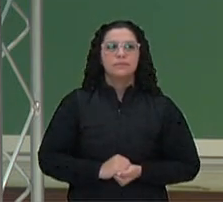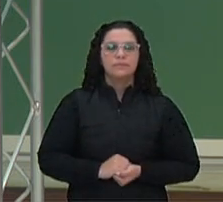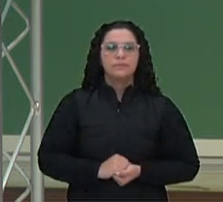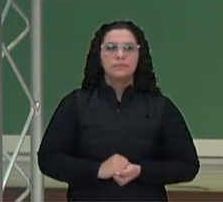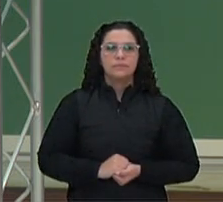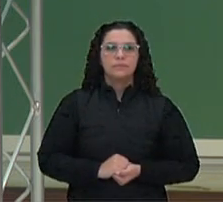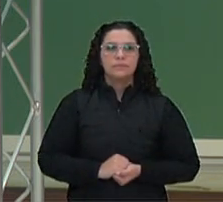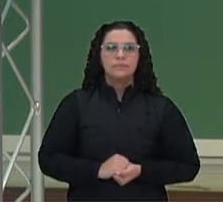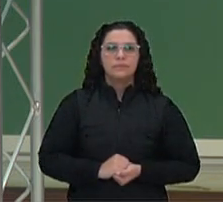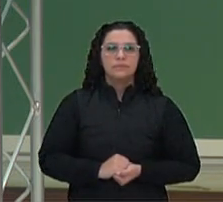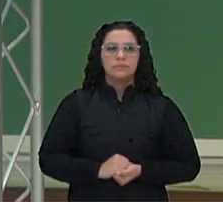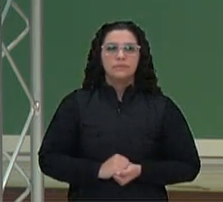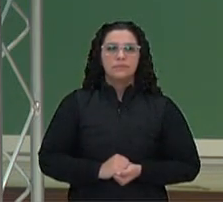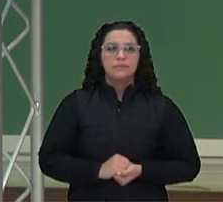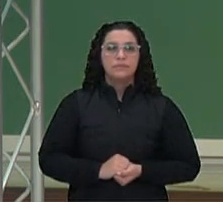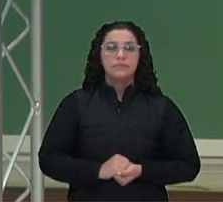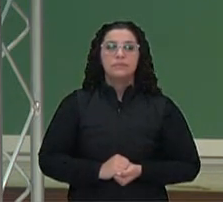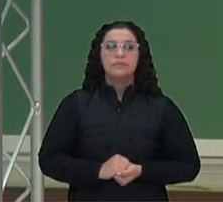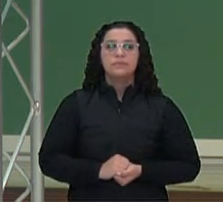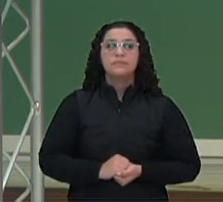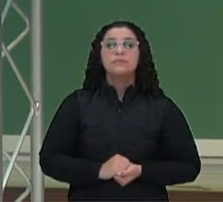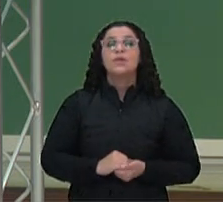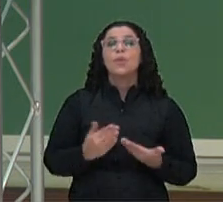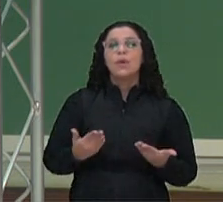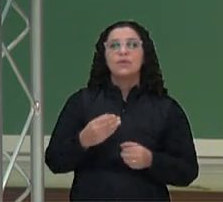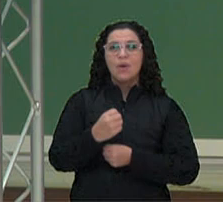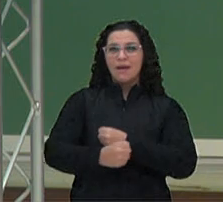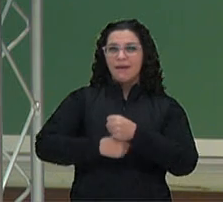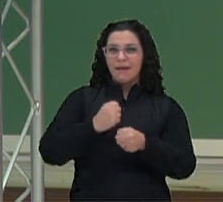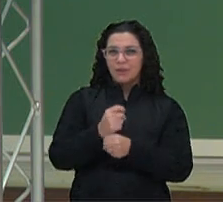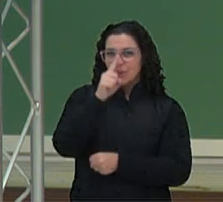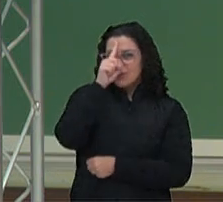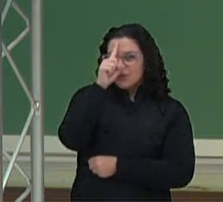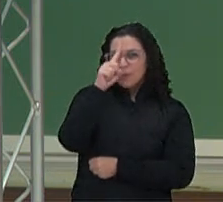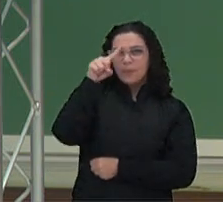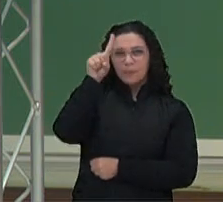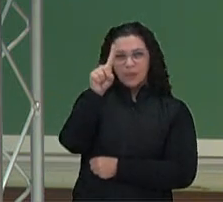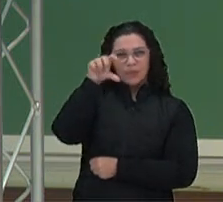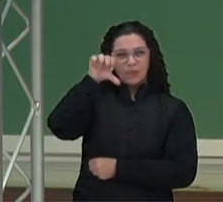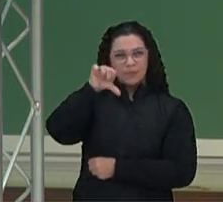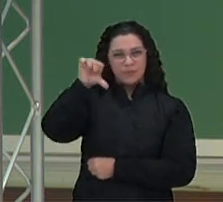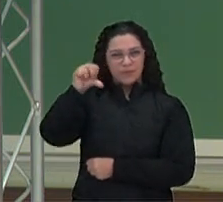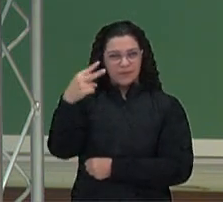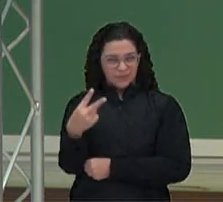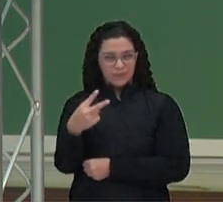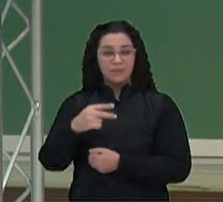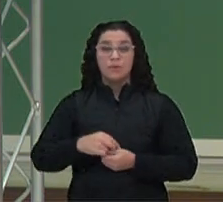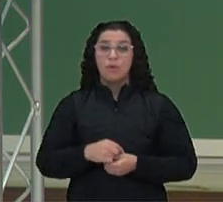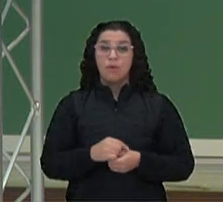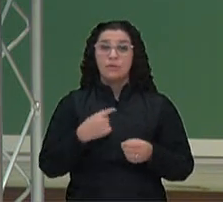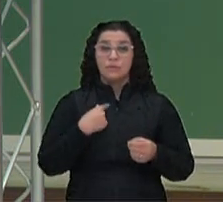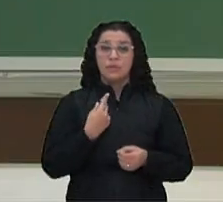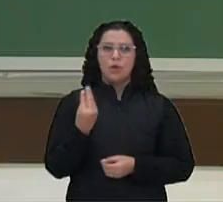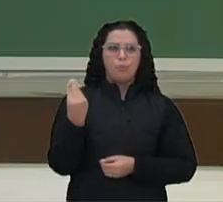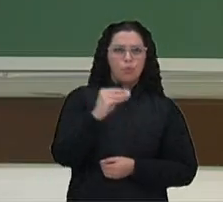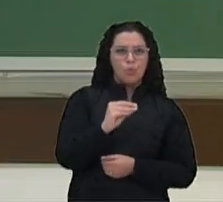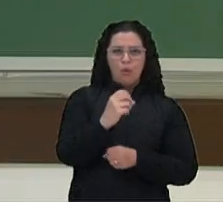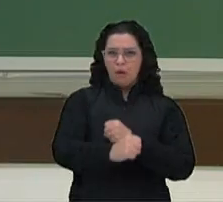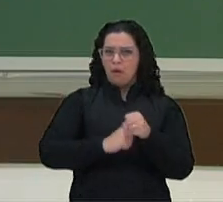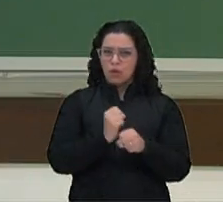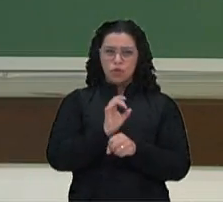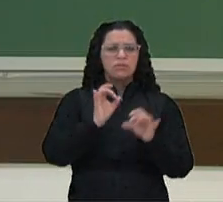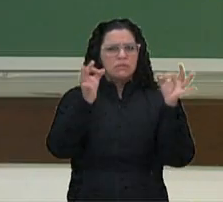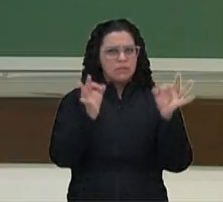invented? It was invented in 1992. Foi inventado em 1992. Se você colocou só o ano, tudo bem,